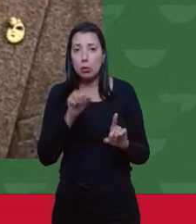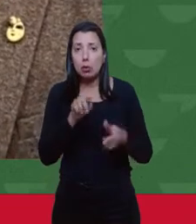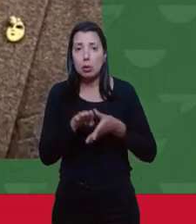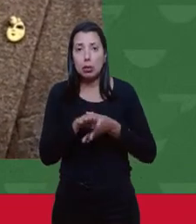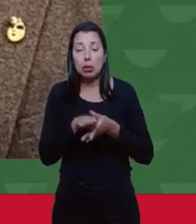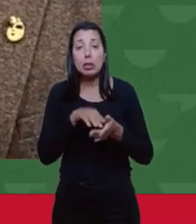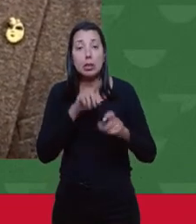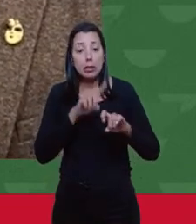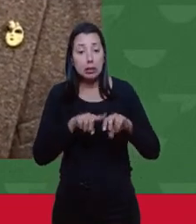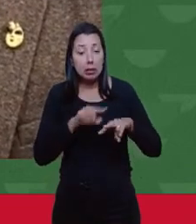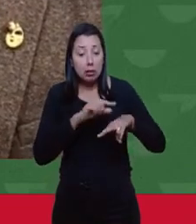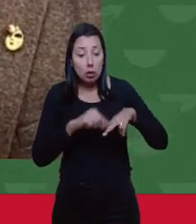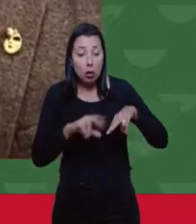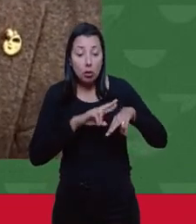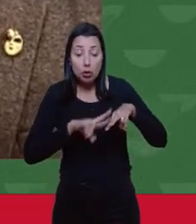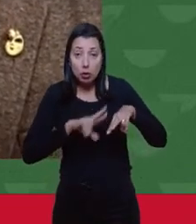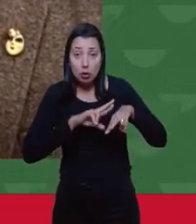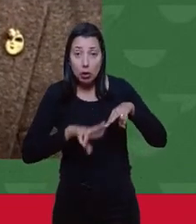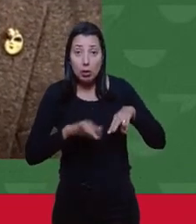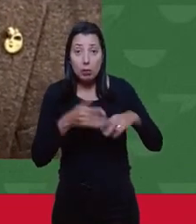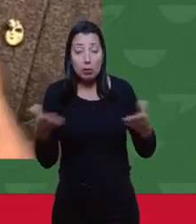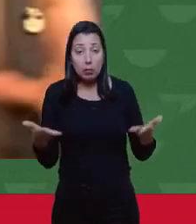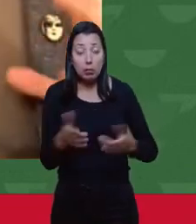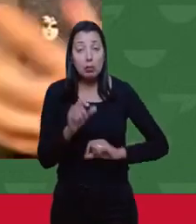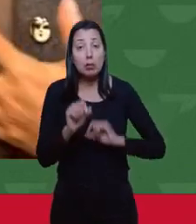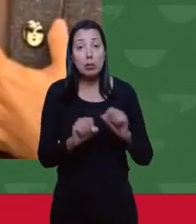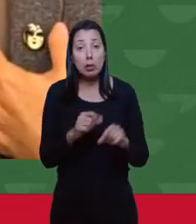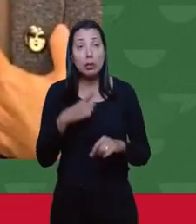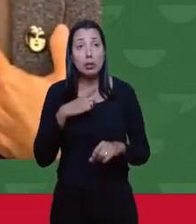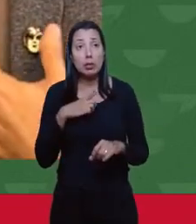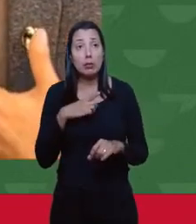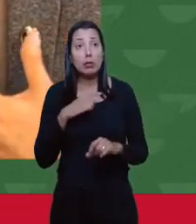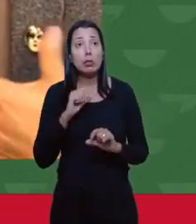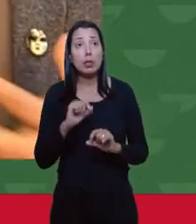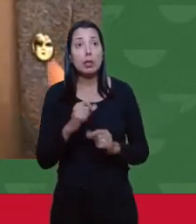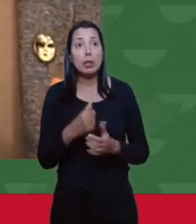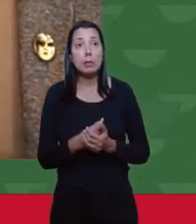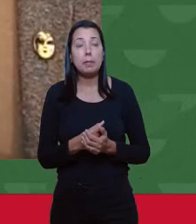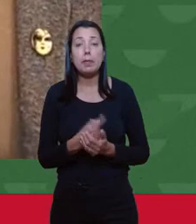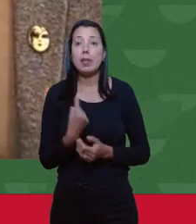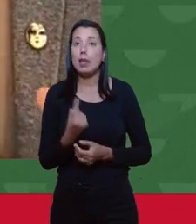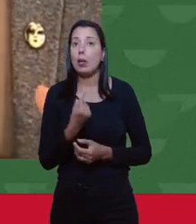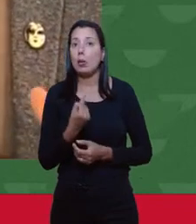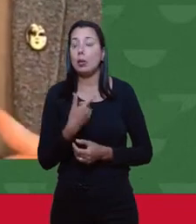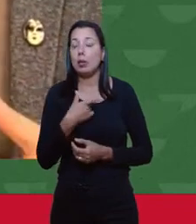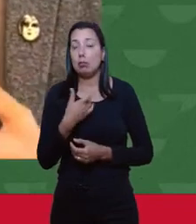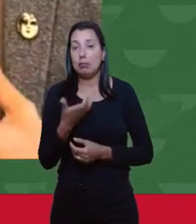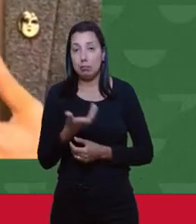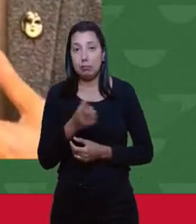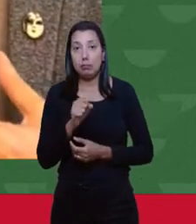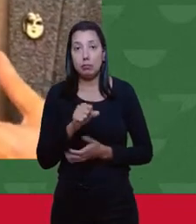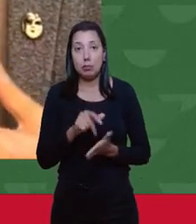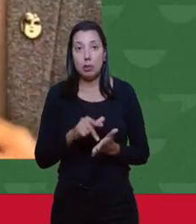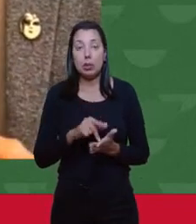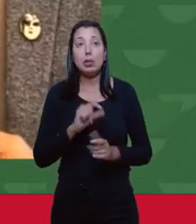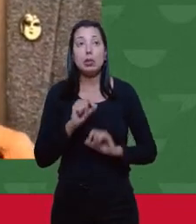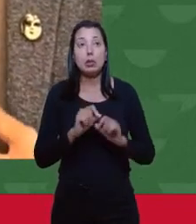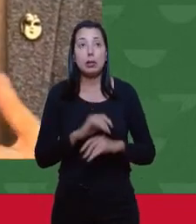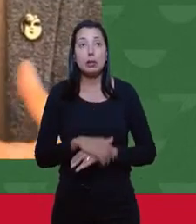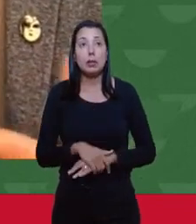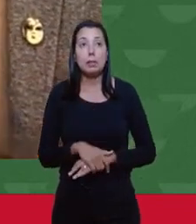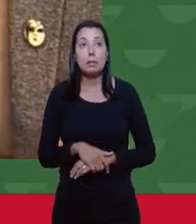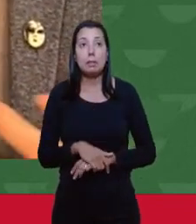Então, nesse exato momento, eu tive uma reação que era a única que me cabia, né?